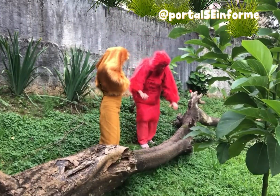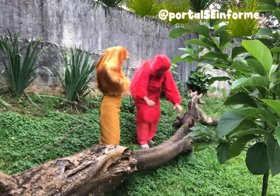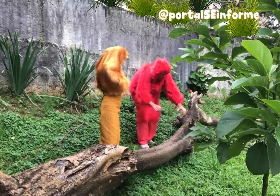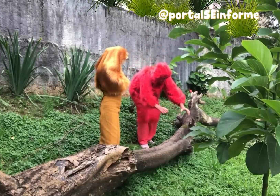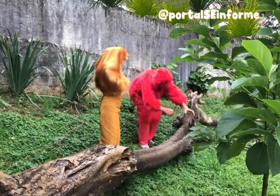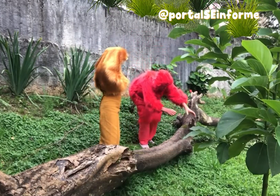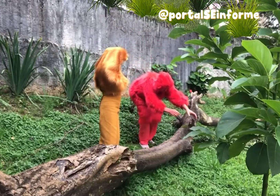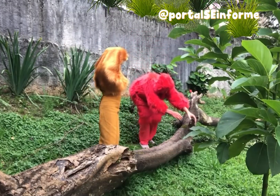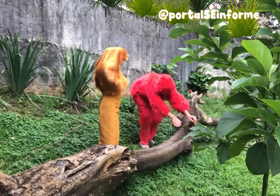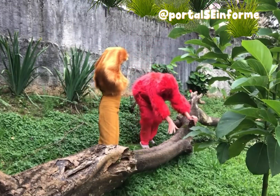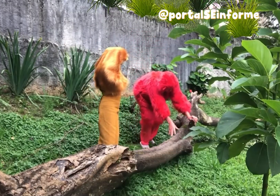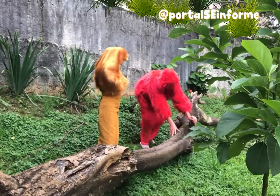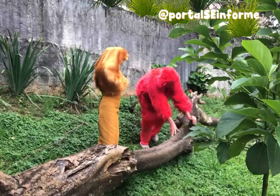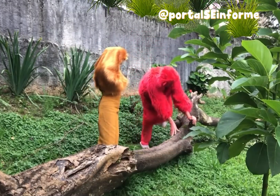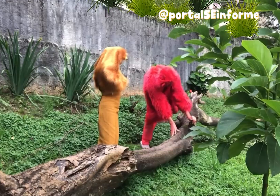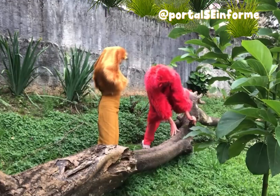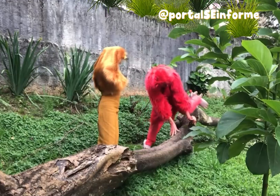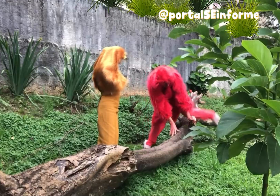Peraí.